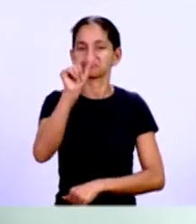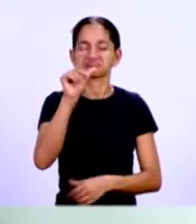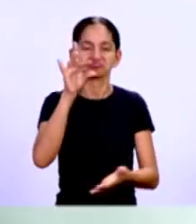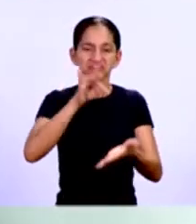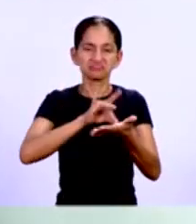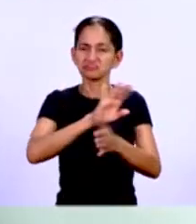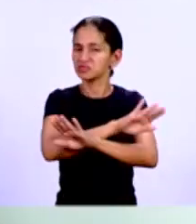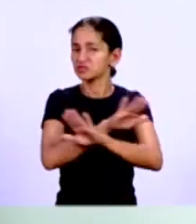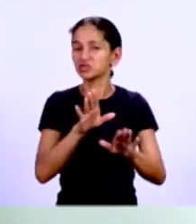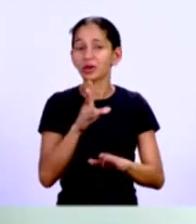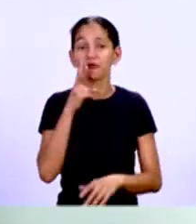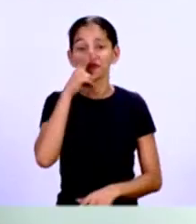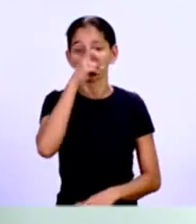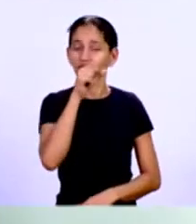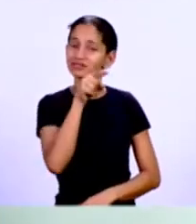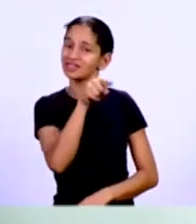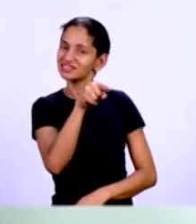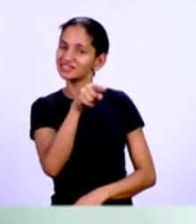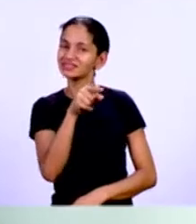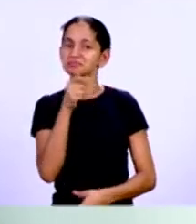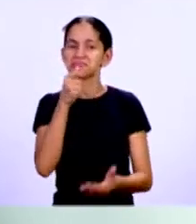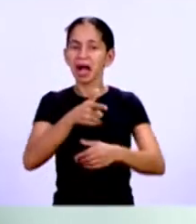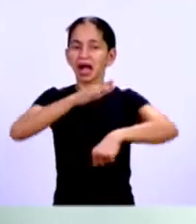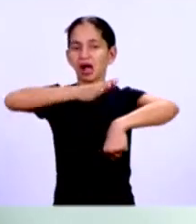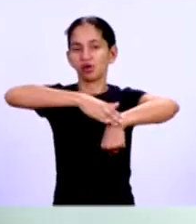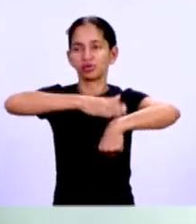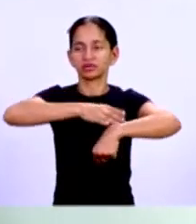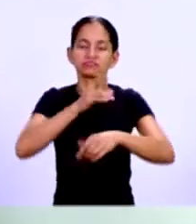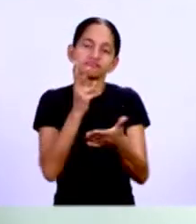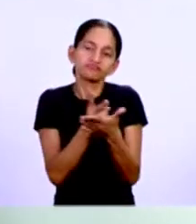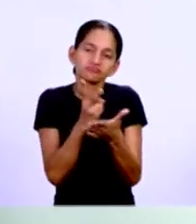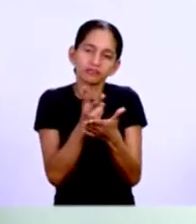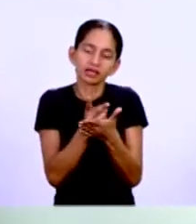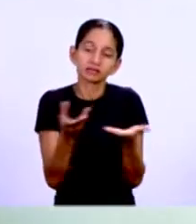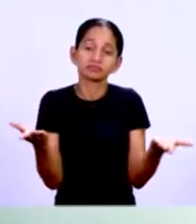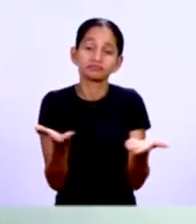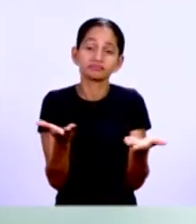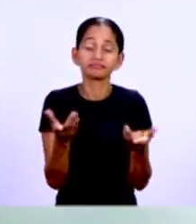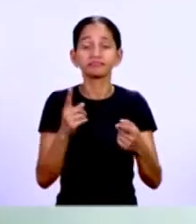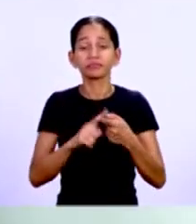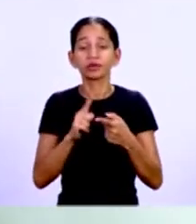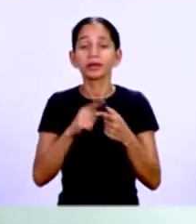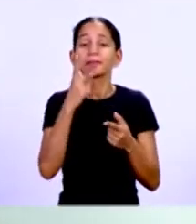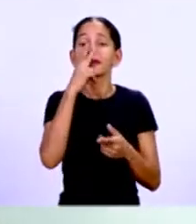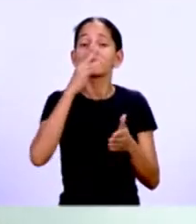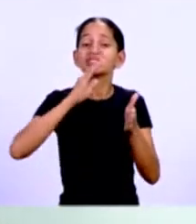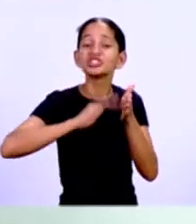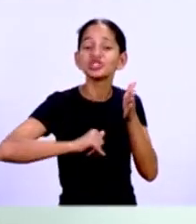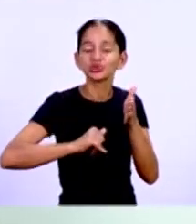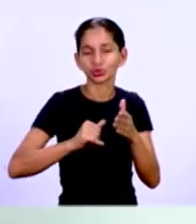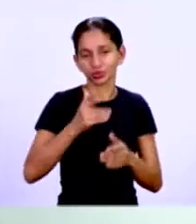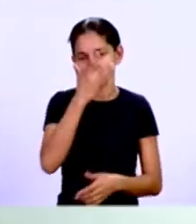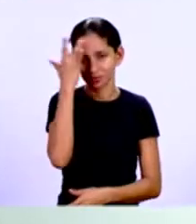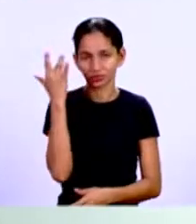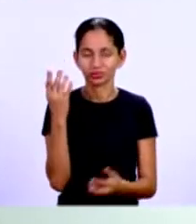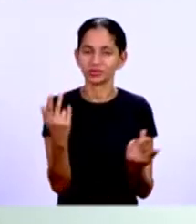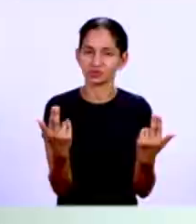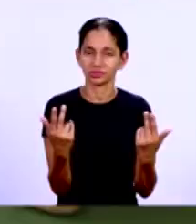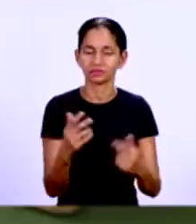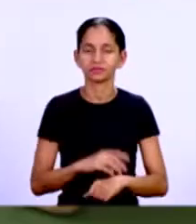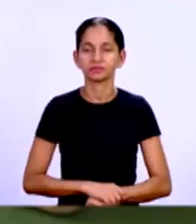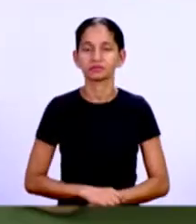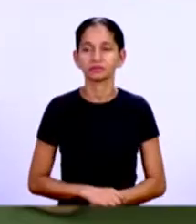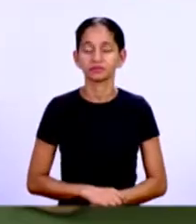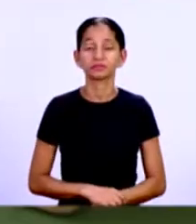uma forçação, né? Forçar um pouco as pessoas pagarem à vista, porque funciona como uma forma de desconto para quem está pagando à vista.